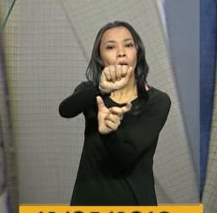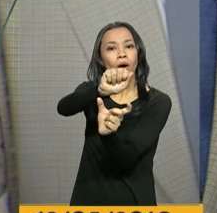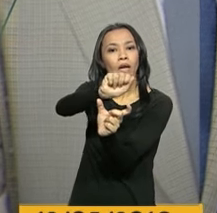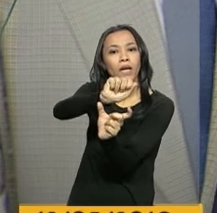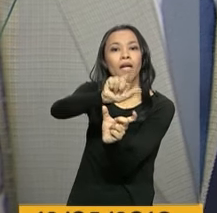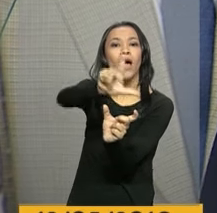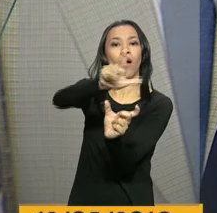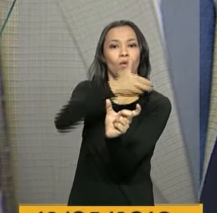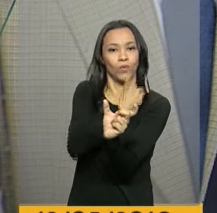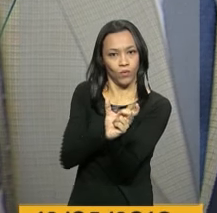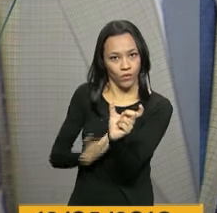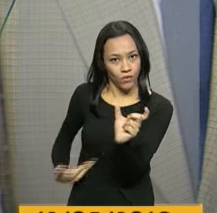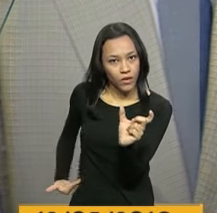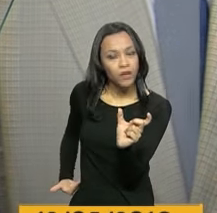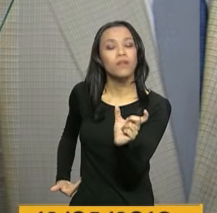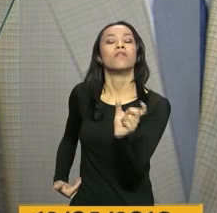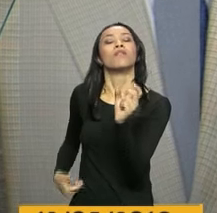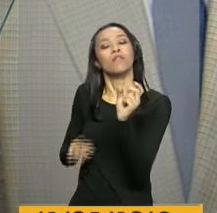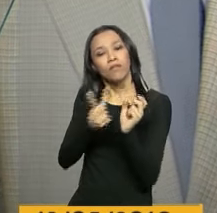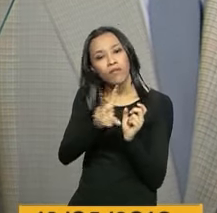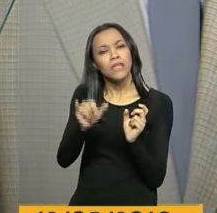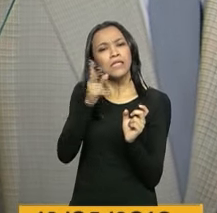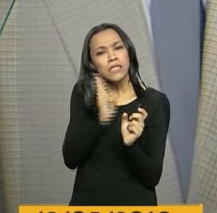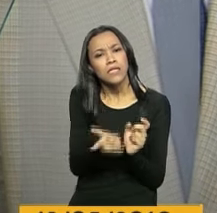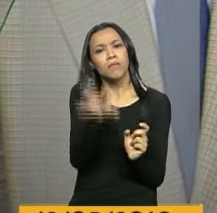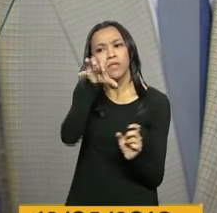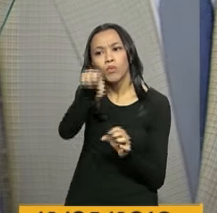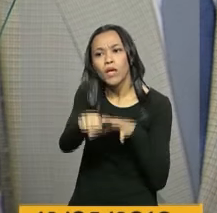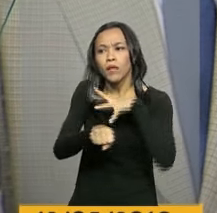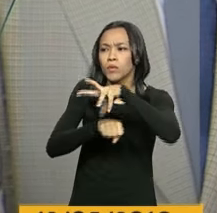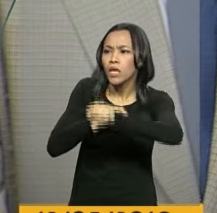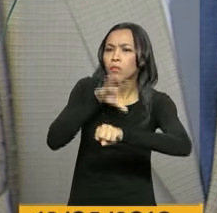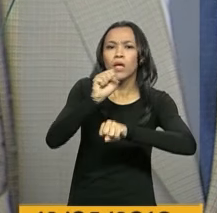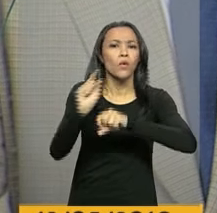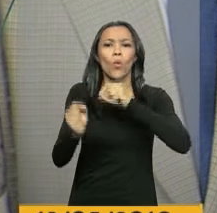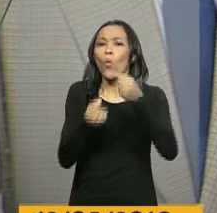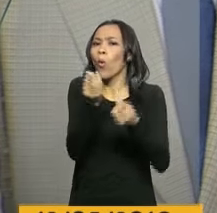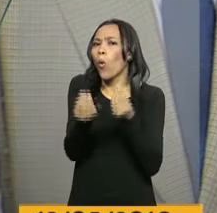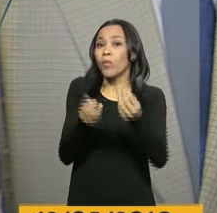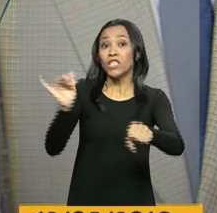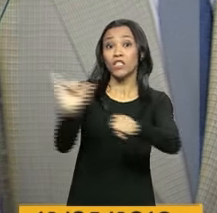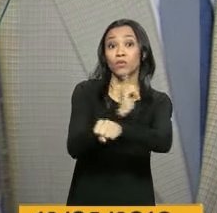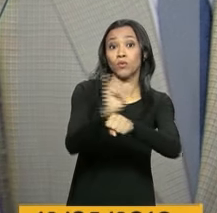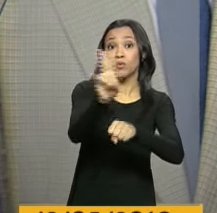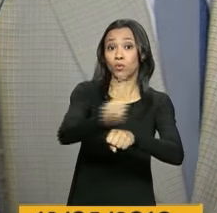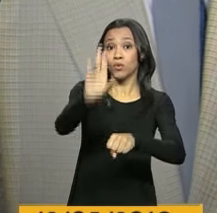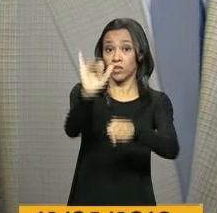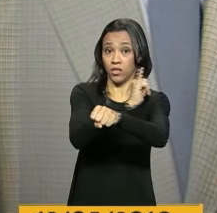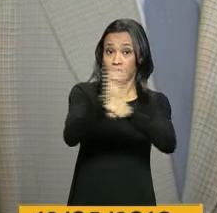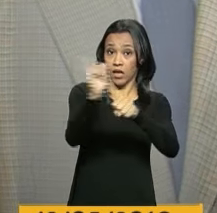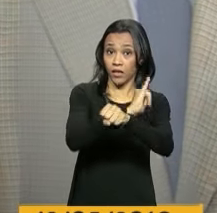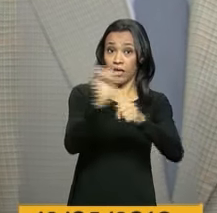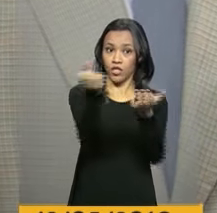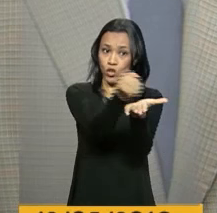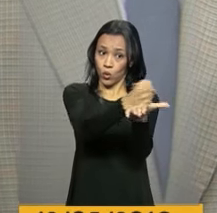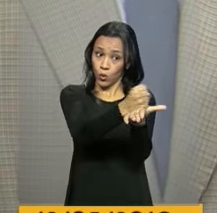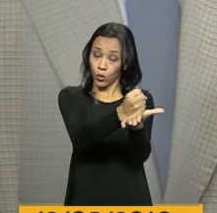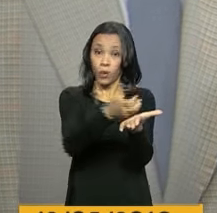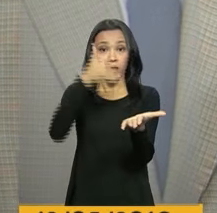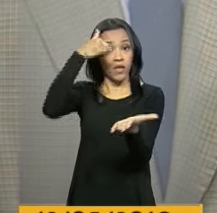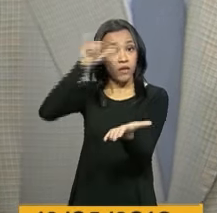A moral pública será permanentemente buscada por meio dos instrumentos de controle e apuração de